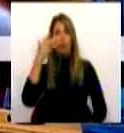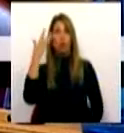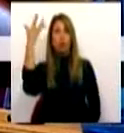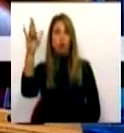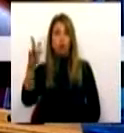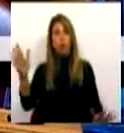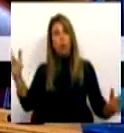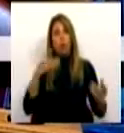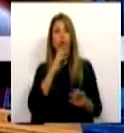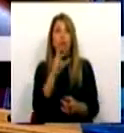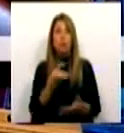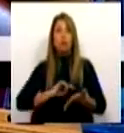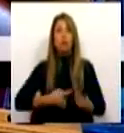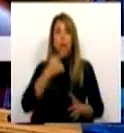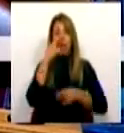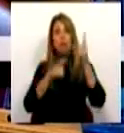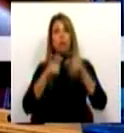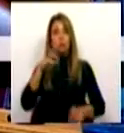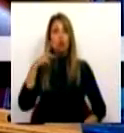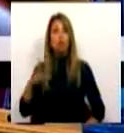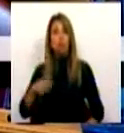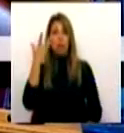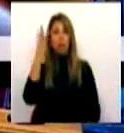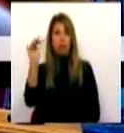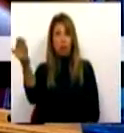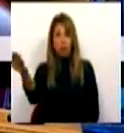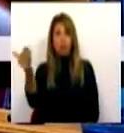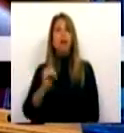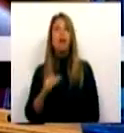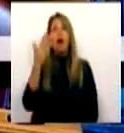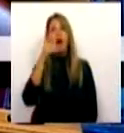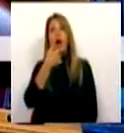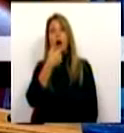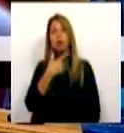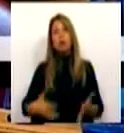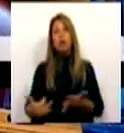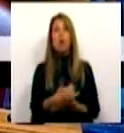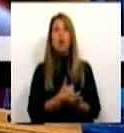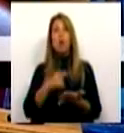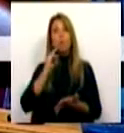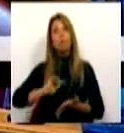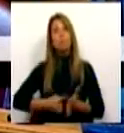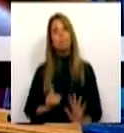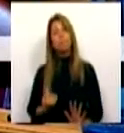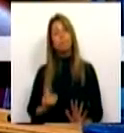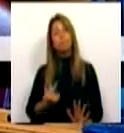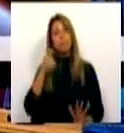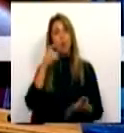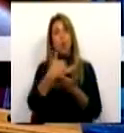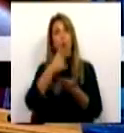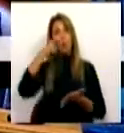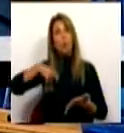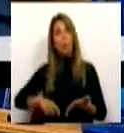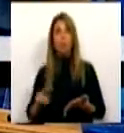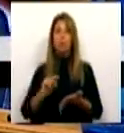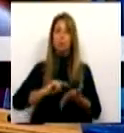às necessidades dos portugueses residentes no estrangeiro se não tiver recursos humanos necessários nas embaixadas e nos consulados.